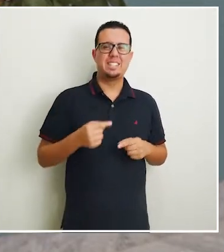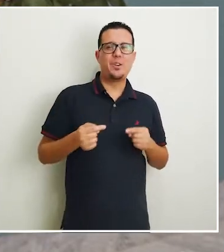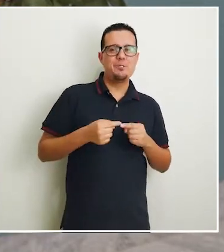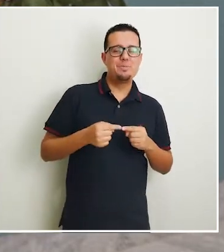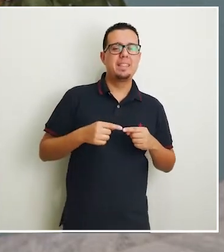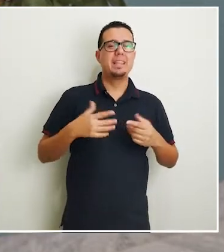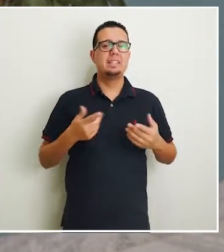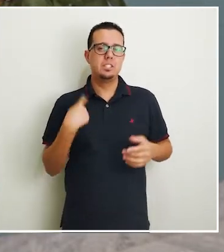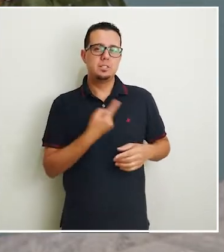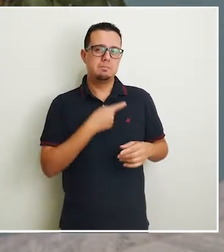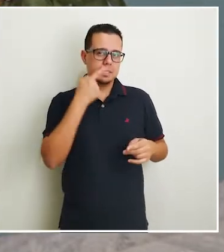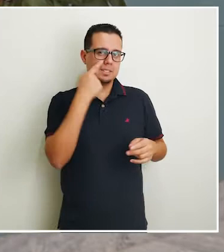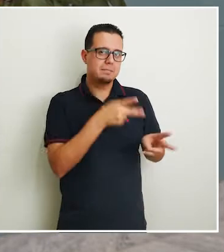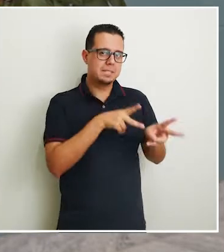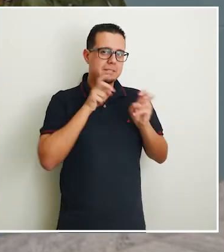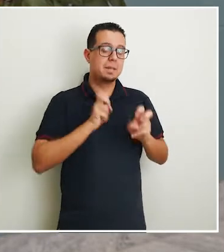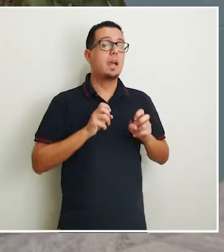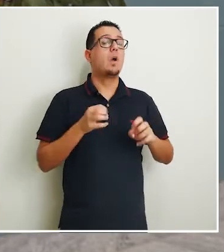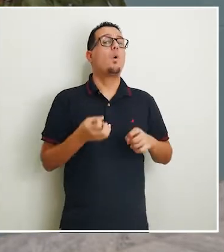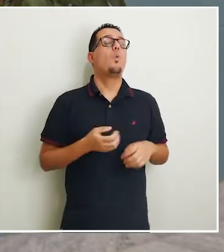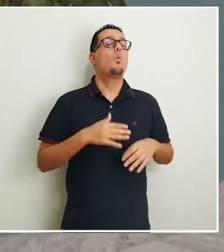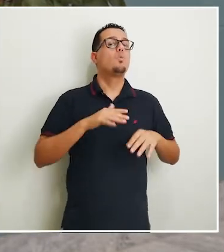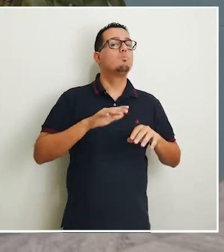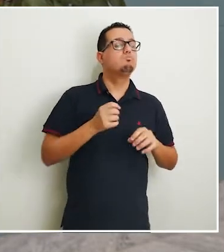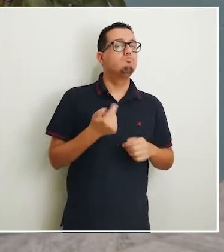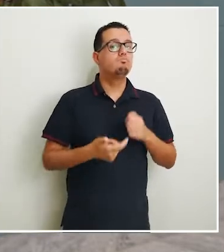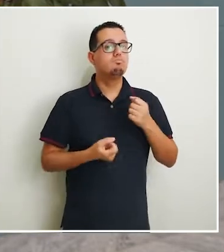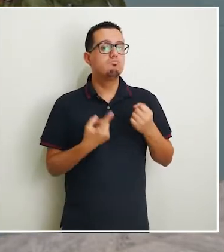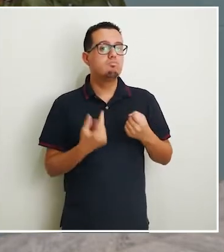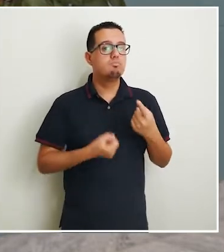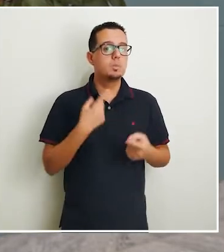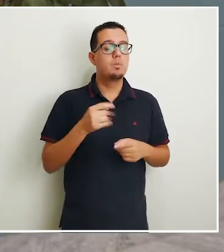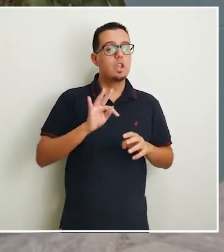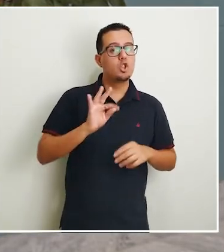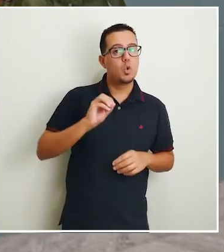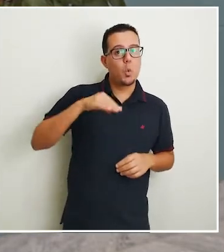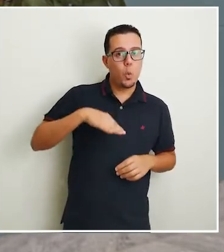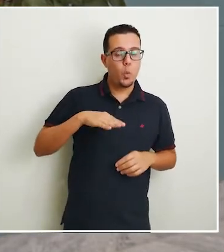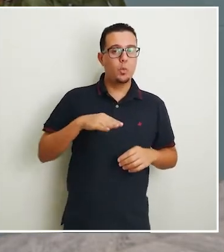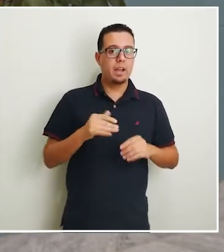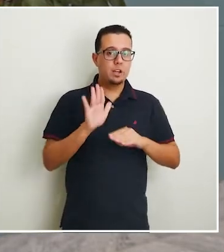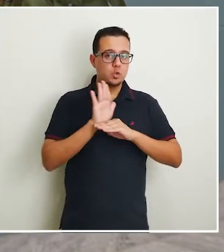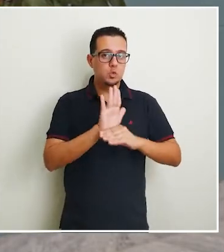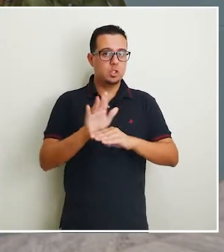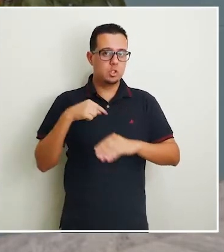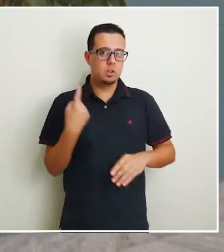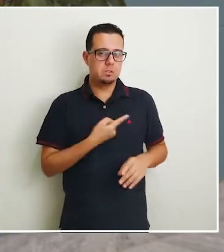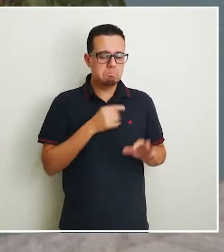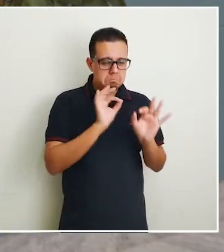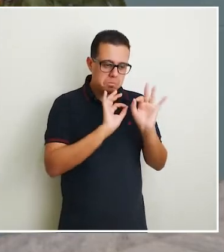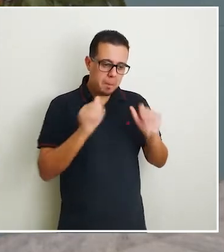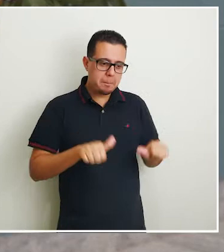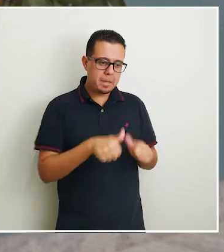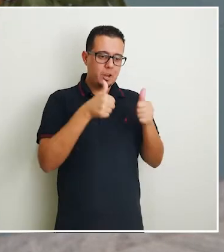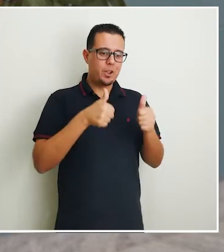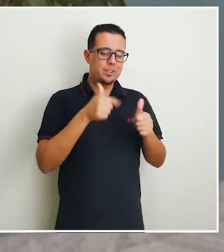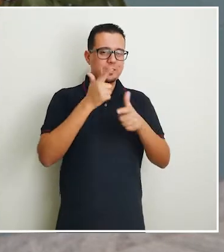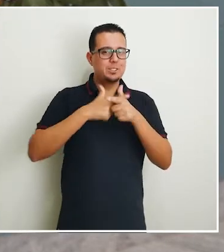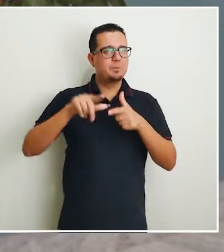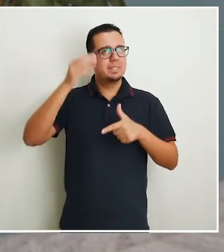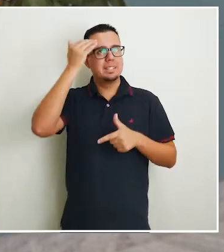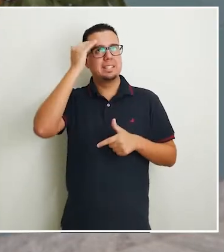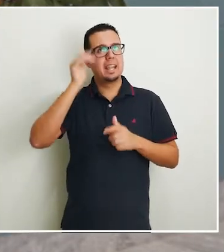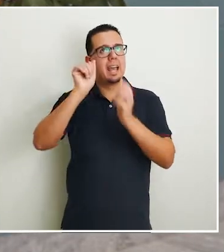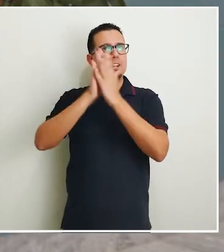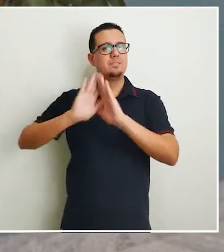texto e captarmos alguns tons que vão afinar o nosso entendimento quanto à adoração. O primeiro tom, ele pode ser